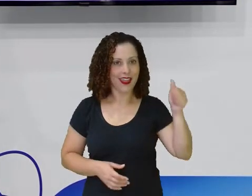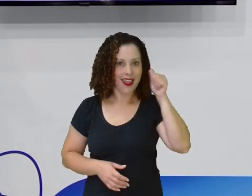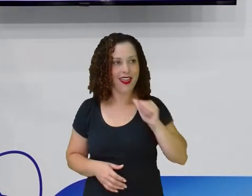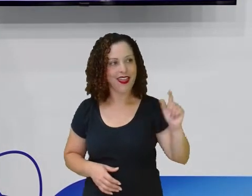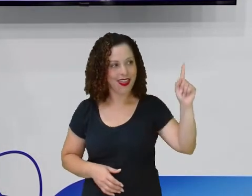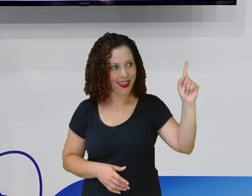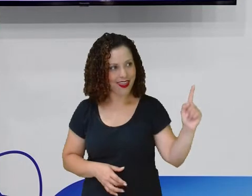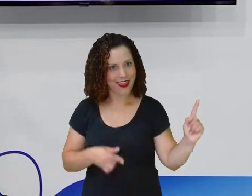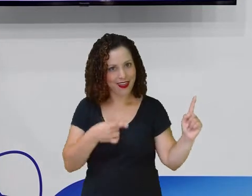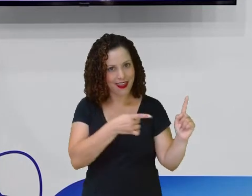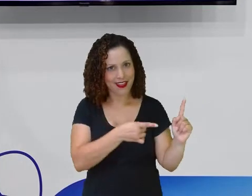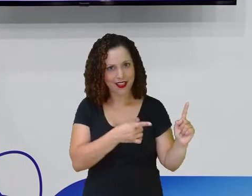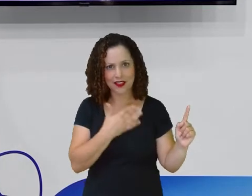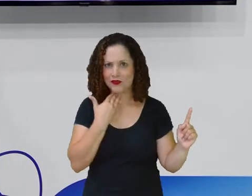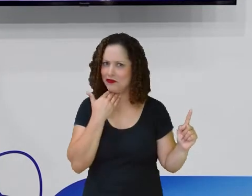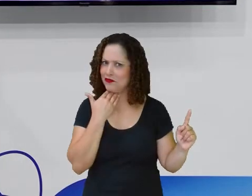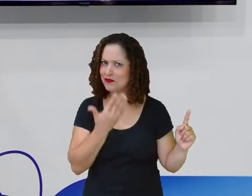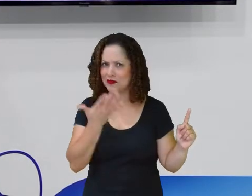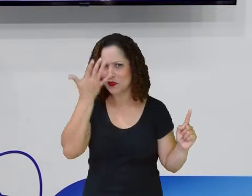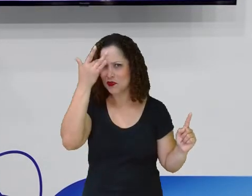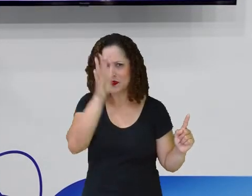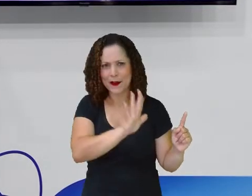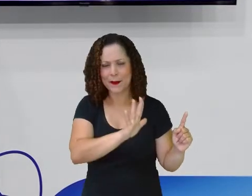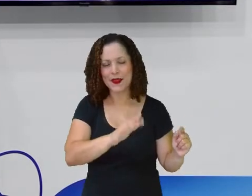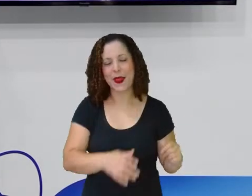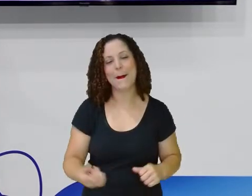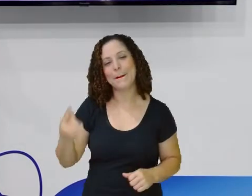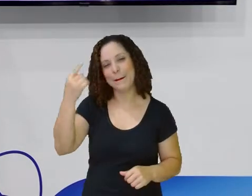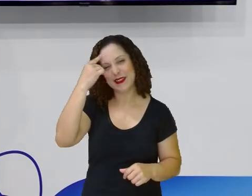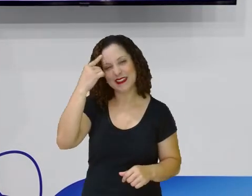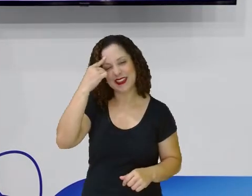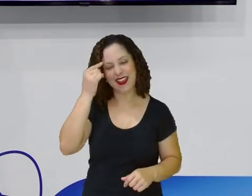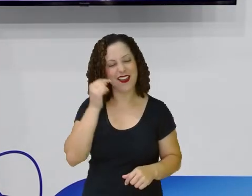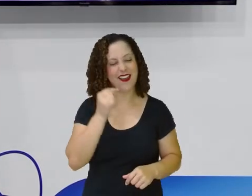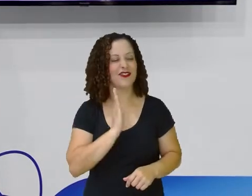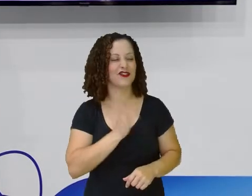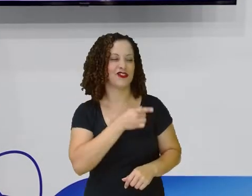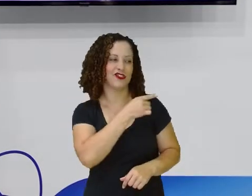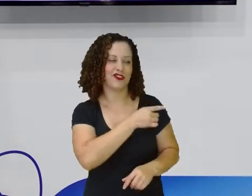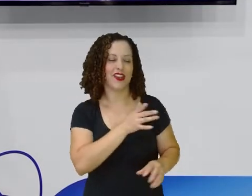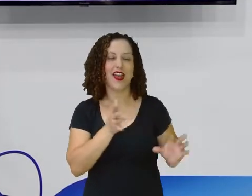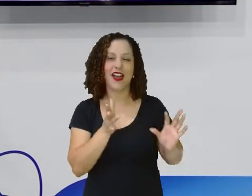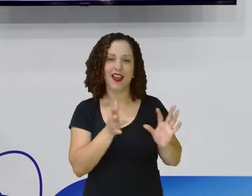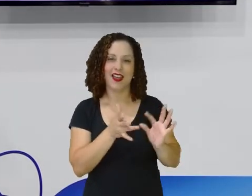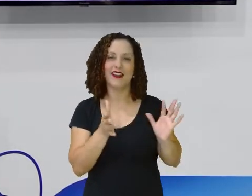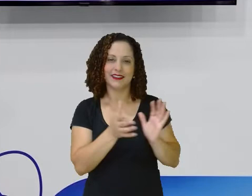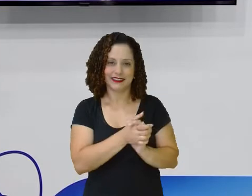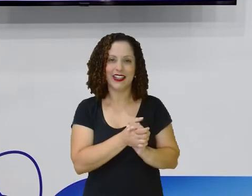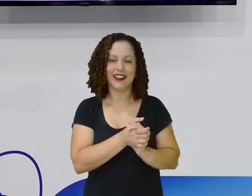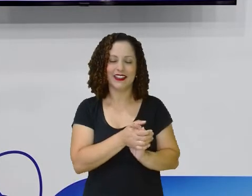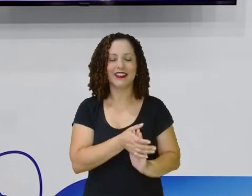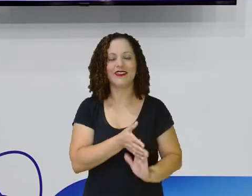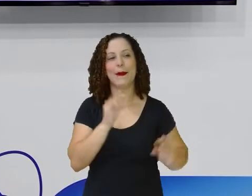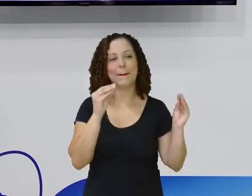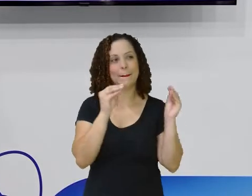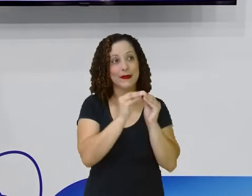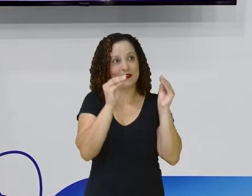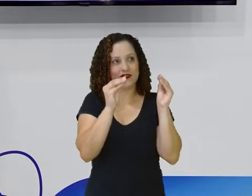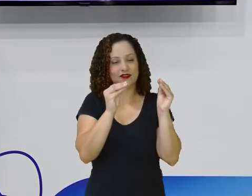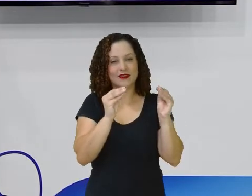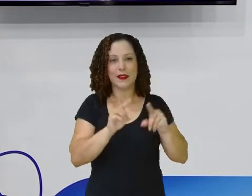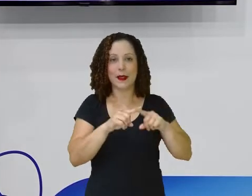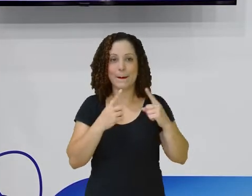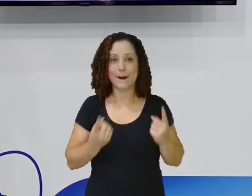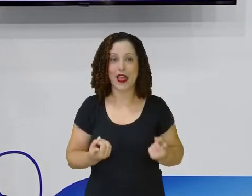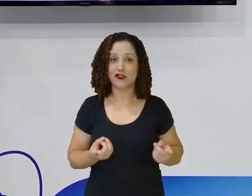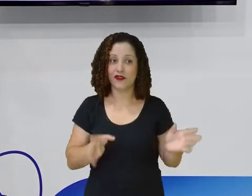Adormecida, ninguém esperava pelo desfecho, né? A gente pensa, já vi essa história, ele vai beijar ela vai acordar e vão casar.